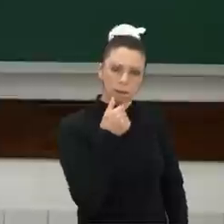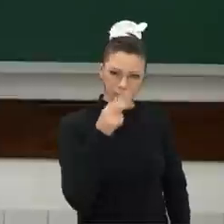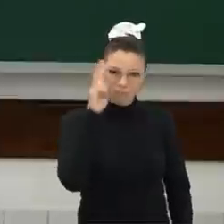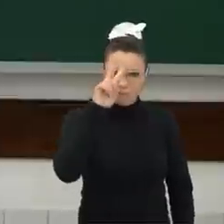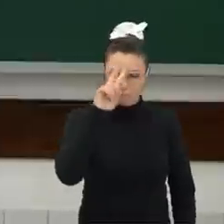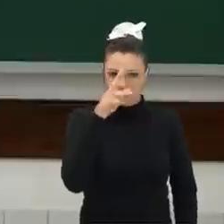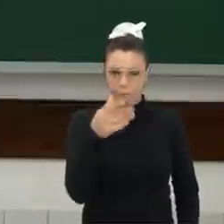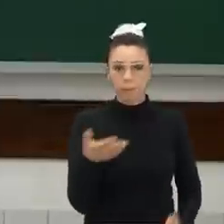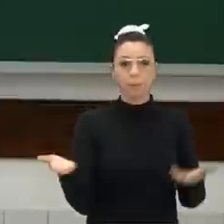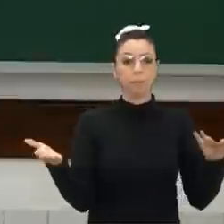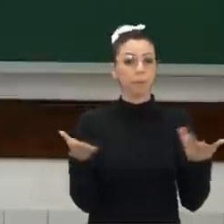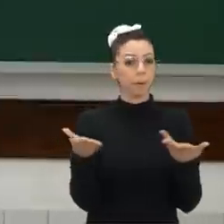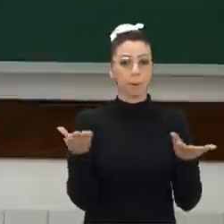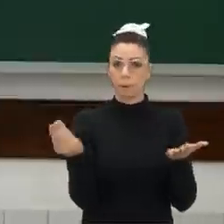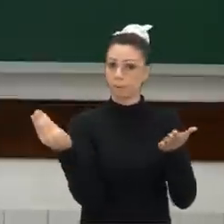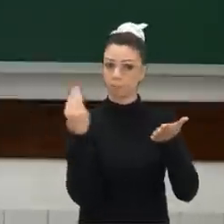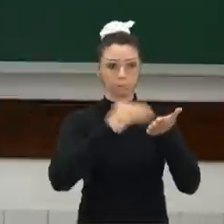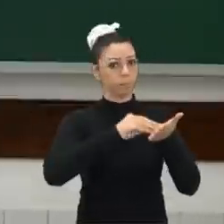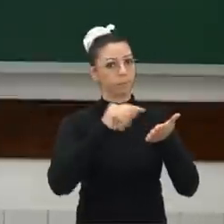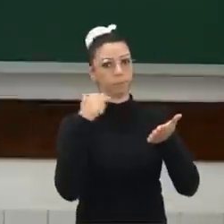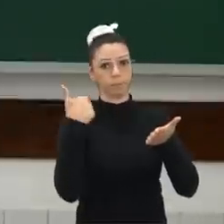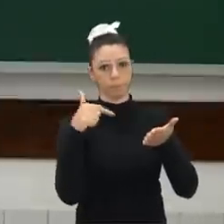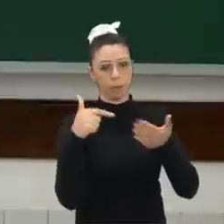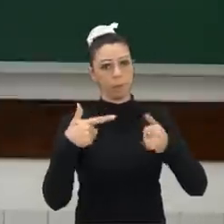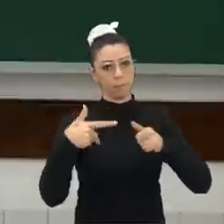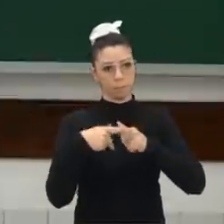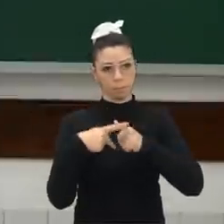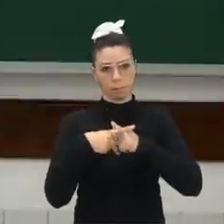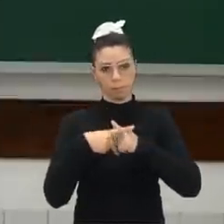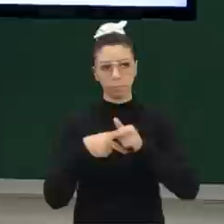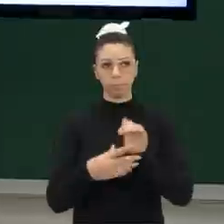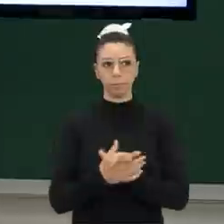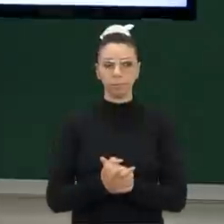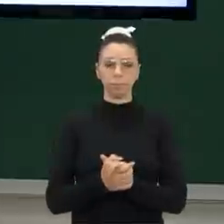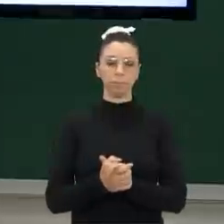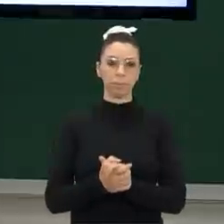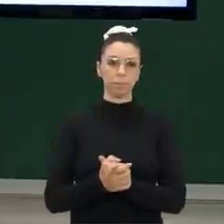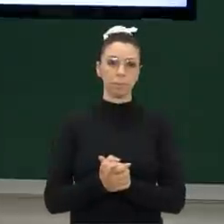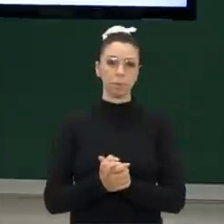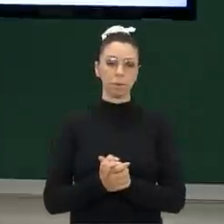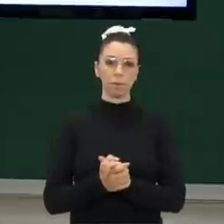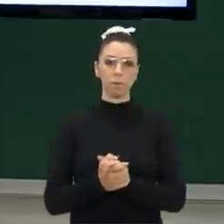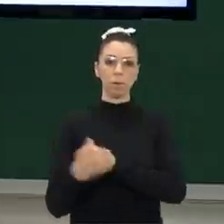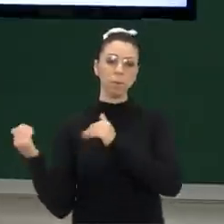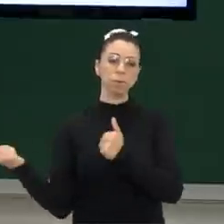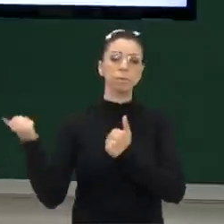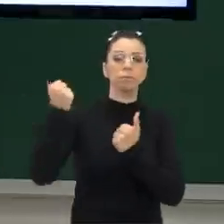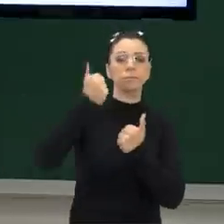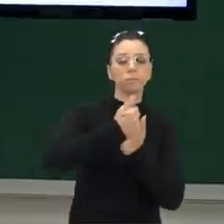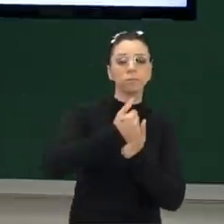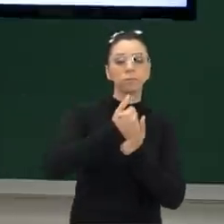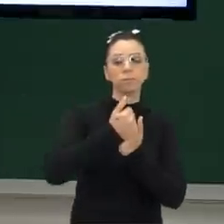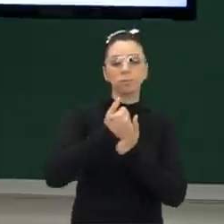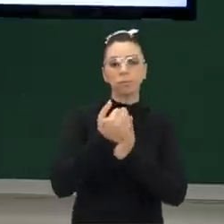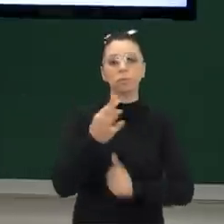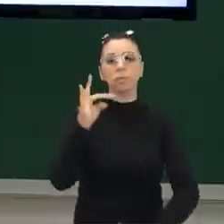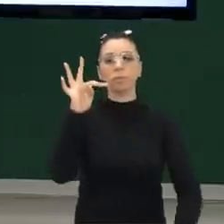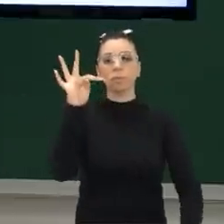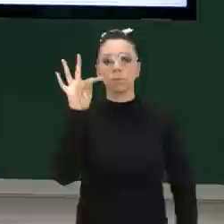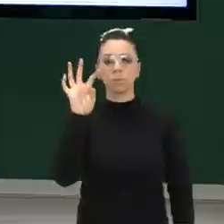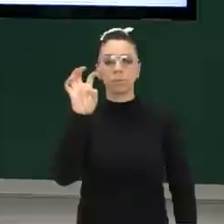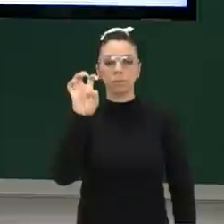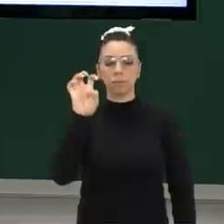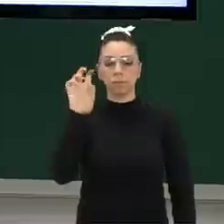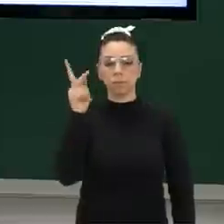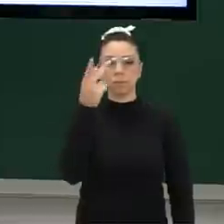não vamos colocar o pronome e nós vamos colocar esta palavrinha, there. Qual é o